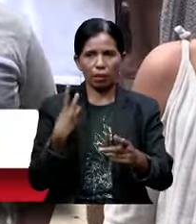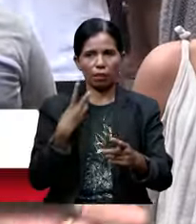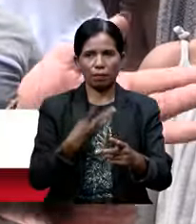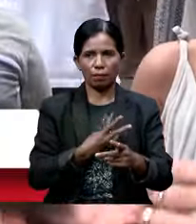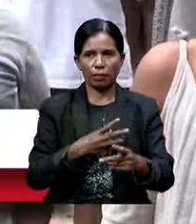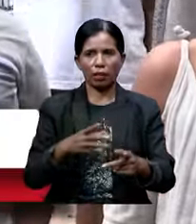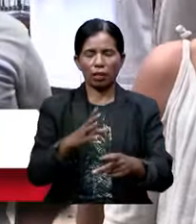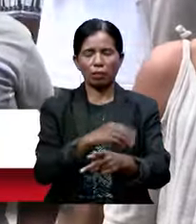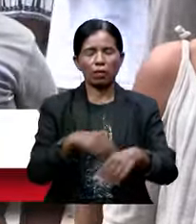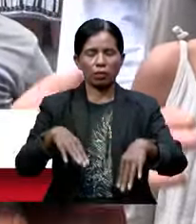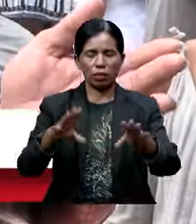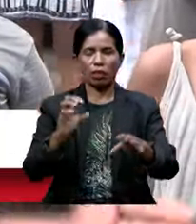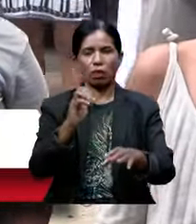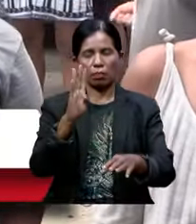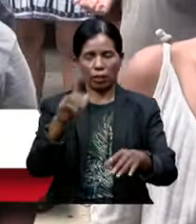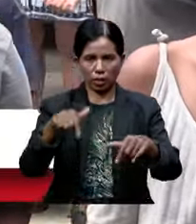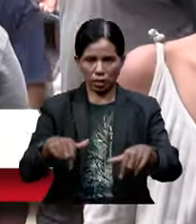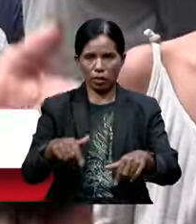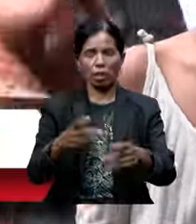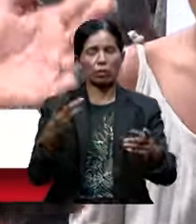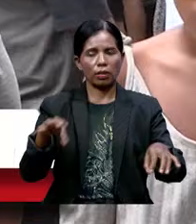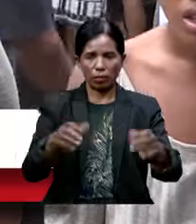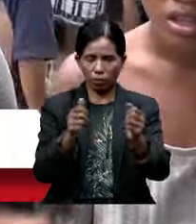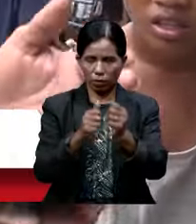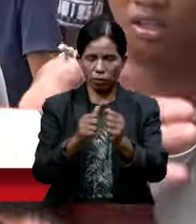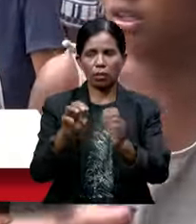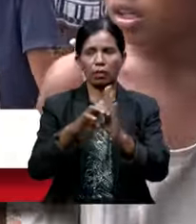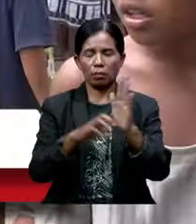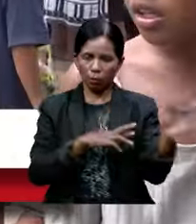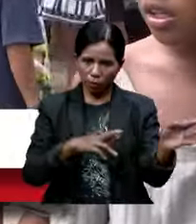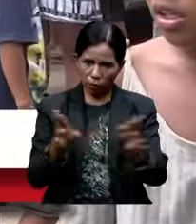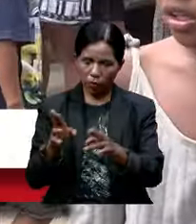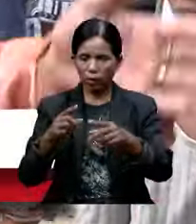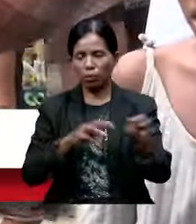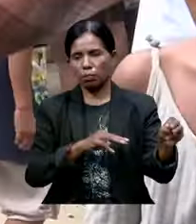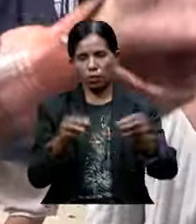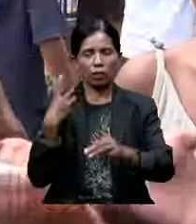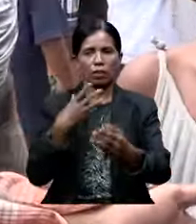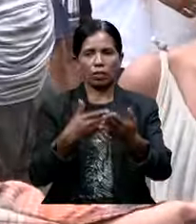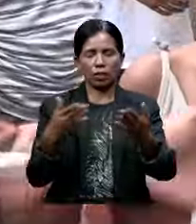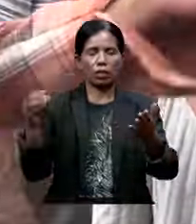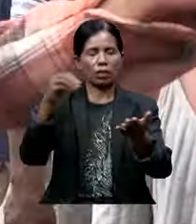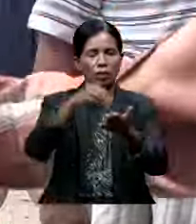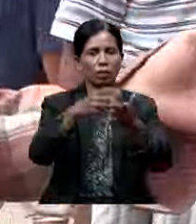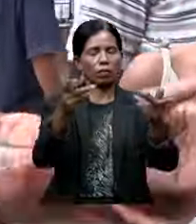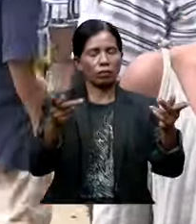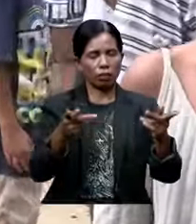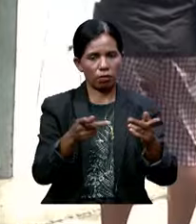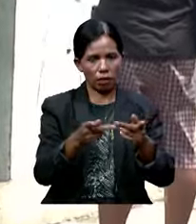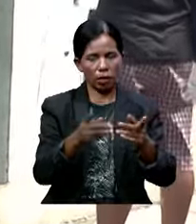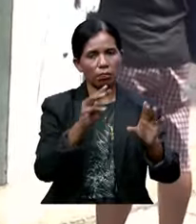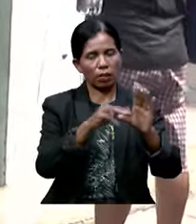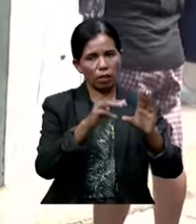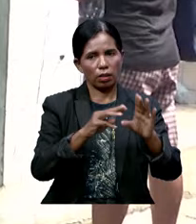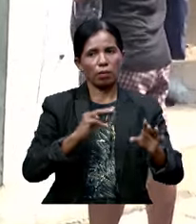benda daurus ya imuting. Ami ko pera istadu, ami prontu permuda amin fat amin sesang. Batalha Fatim vem para estar para Parabami.